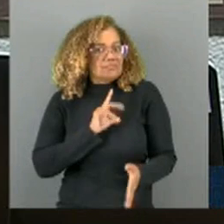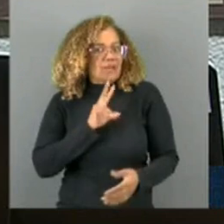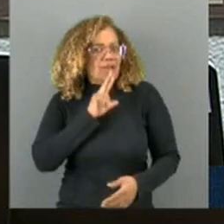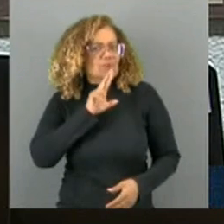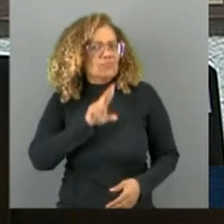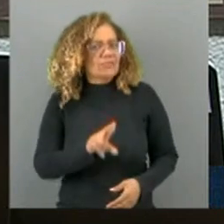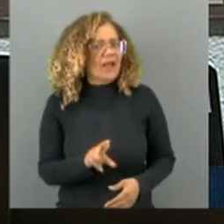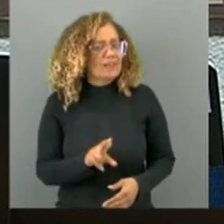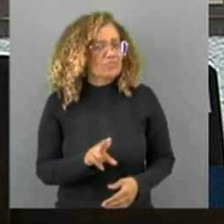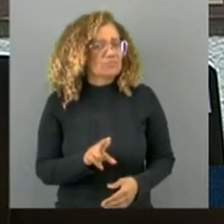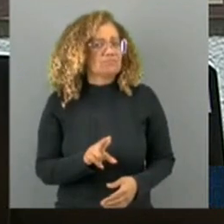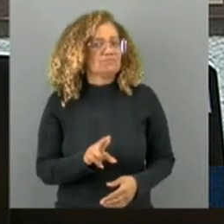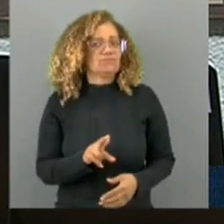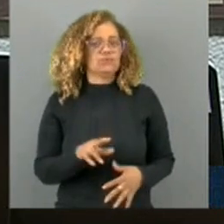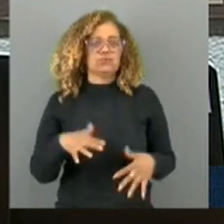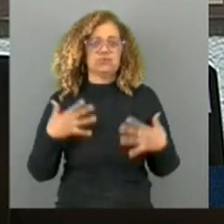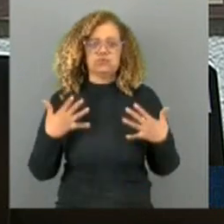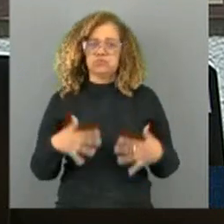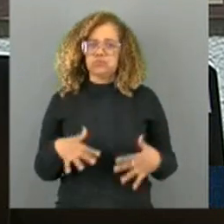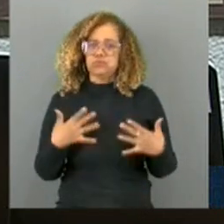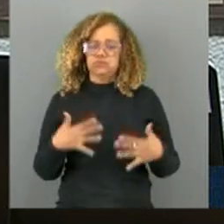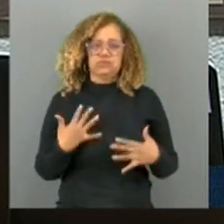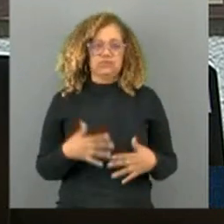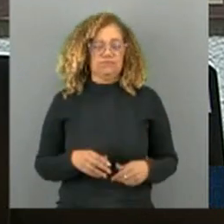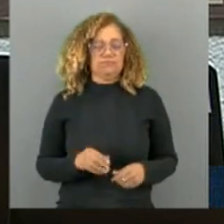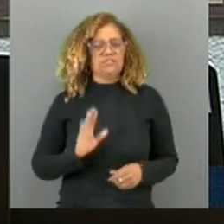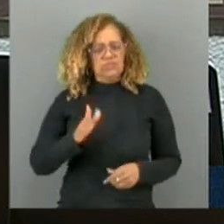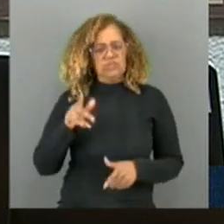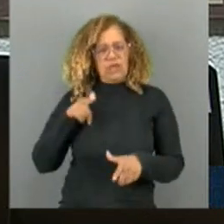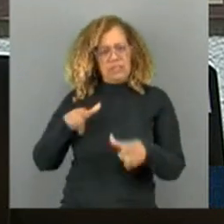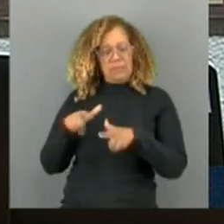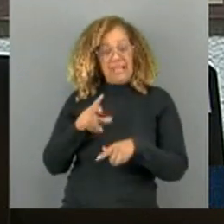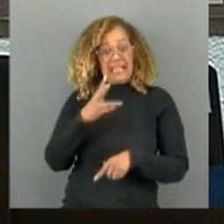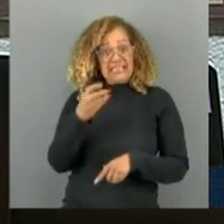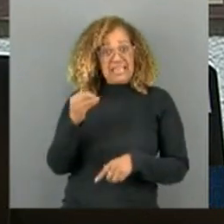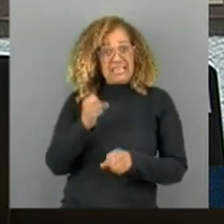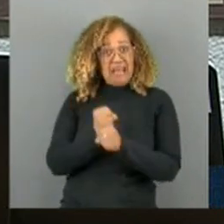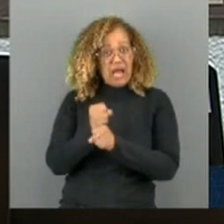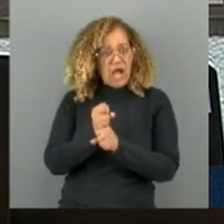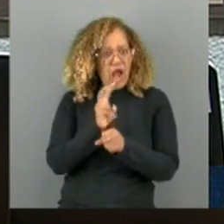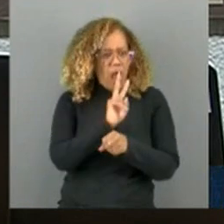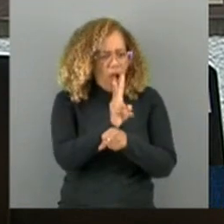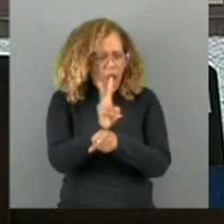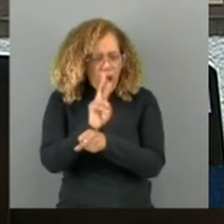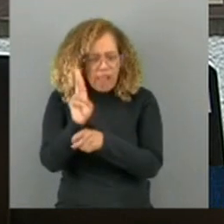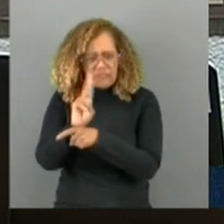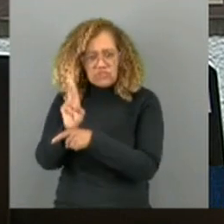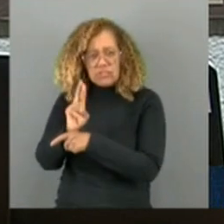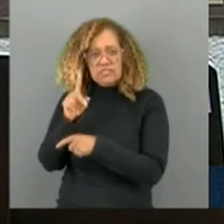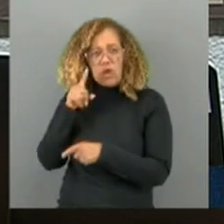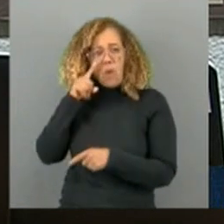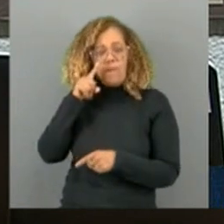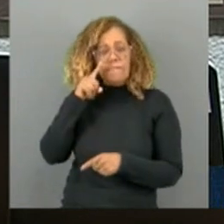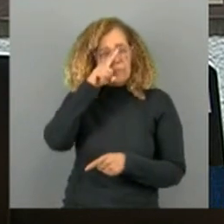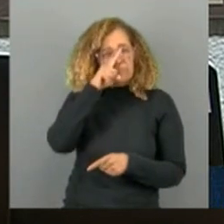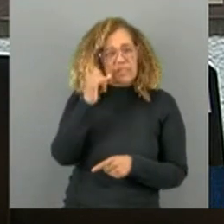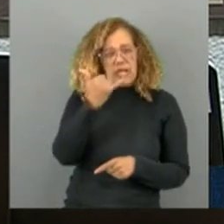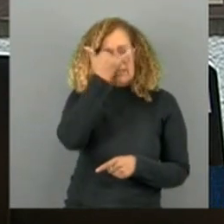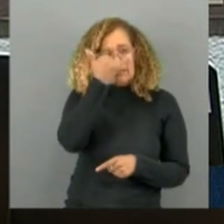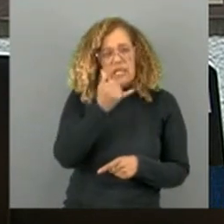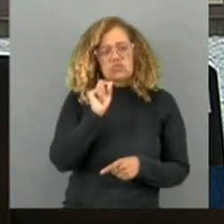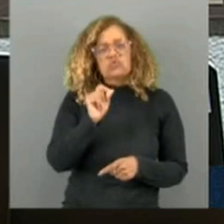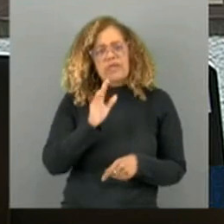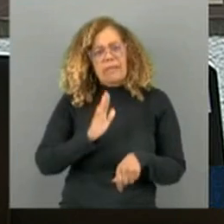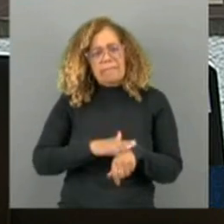já freia tudo. Eu trabalhei, como eu falei no começo, 30 anos com investigação e prevenção de acidentes aeronáuticos. Você quer saber a maneira